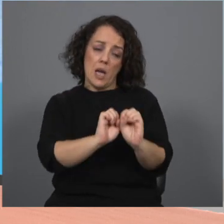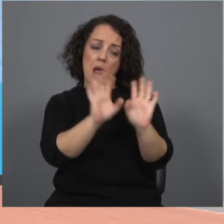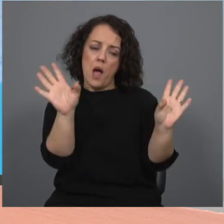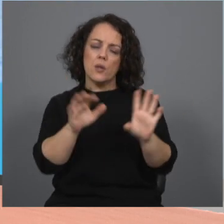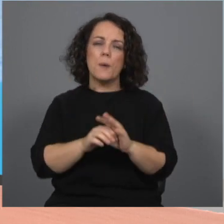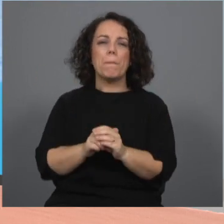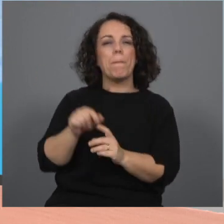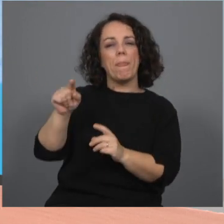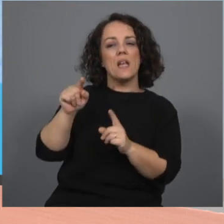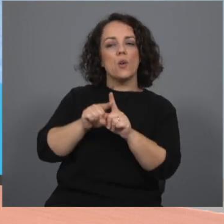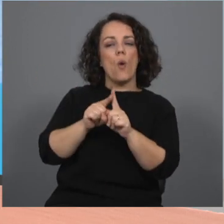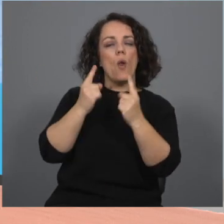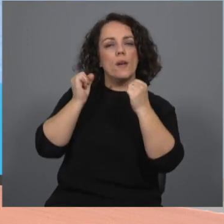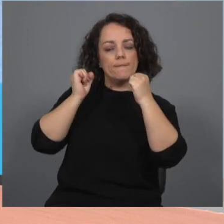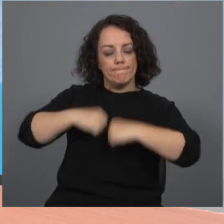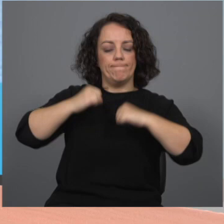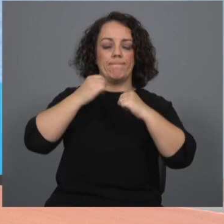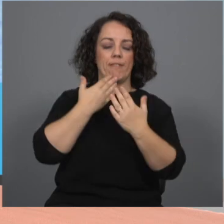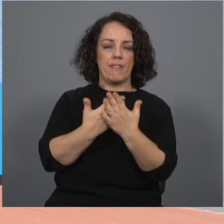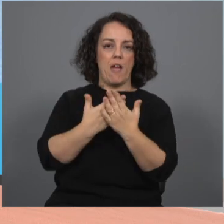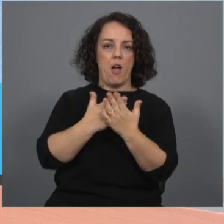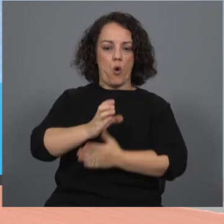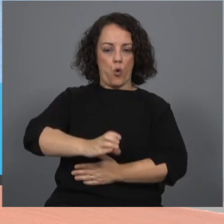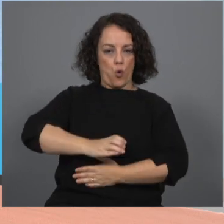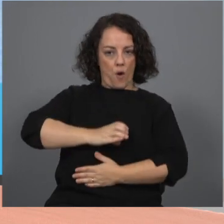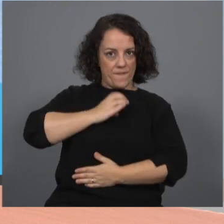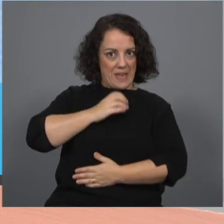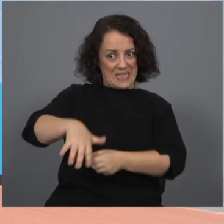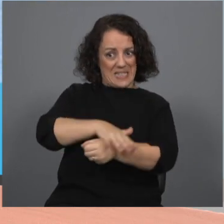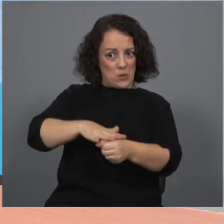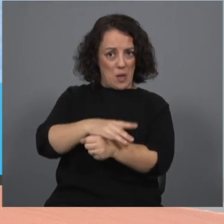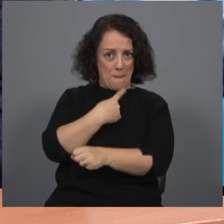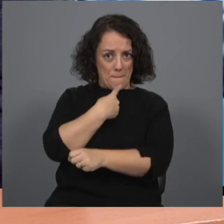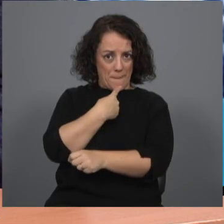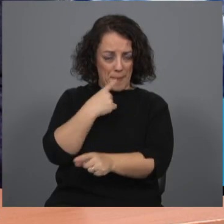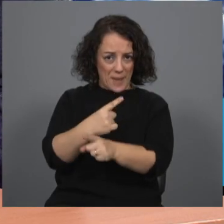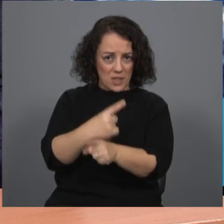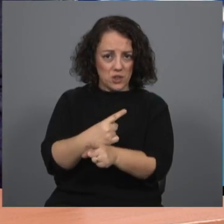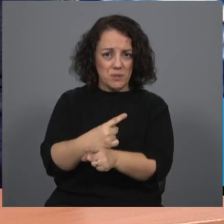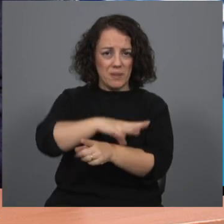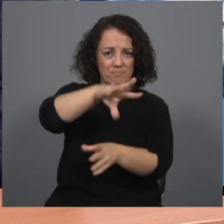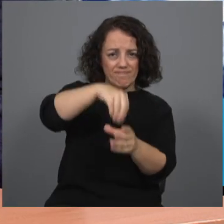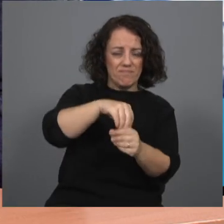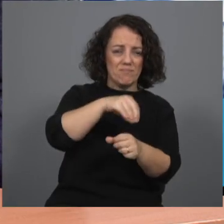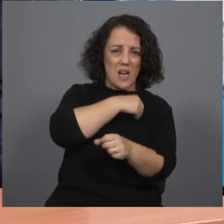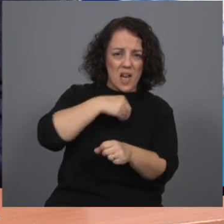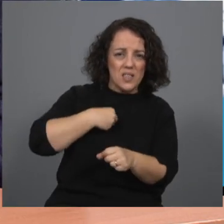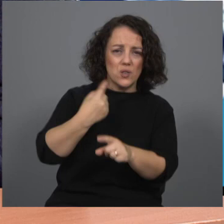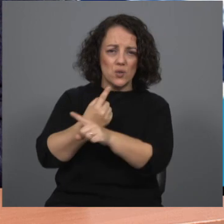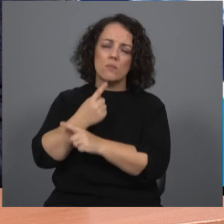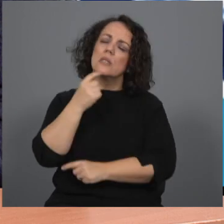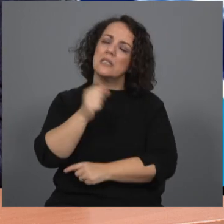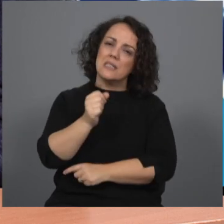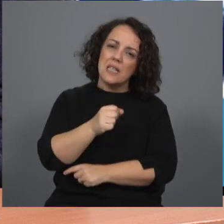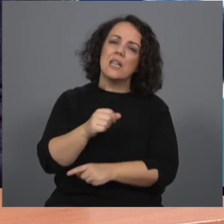E esse pacto leva-nos a confiar também nestas circunstâncias. Absolutamente. Nos ambientes médicos e no Eu creio cuidado. que mesmo o